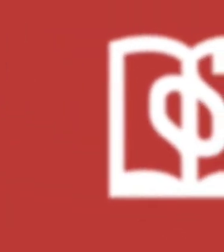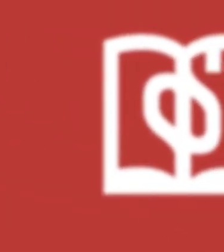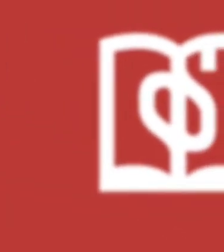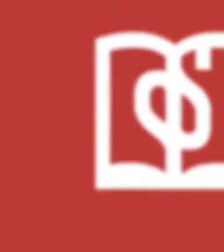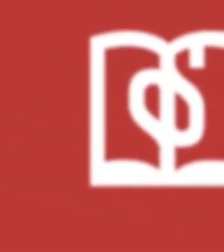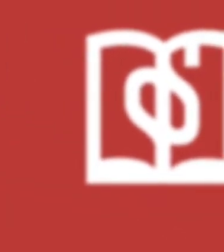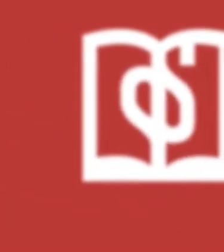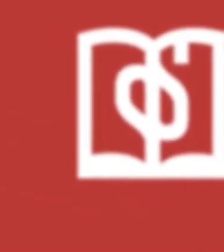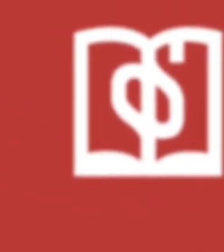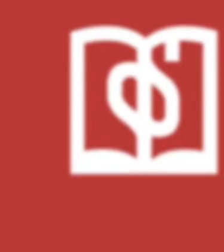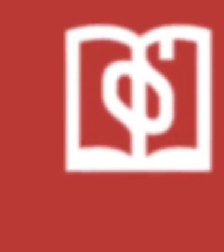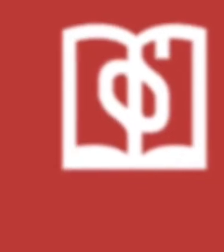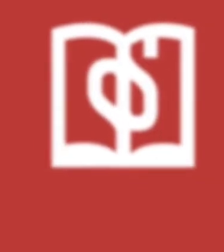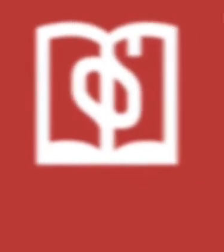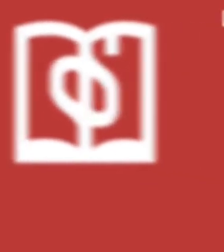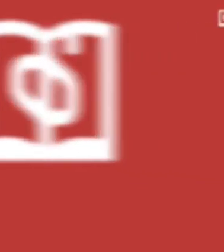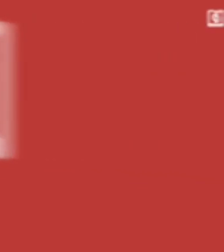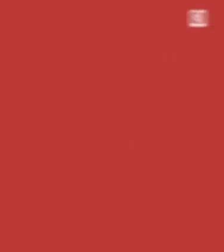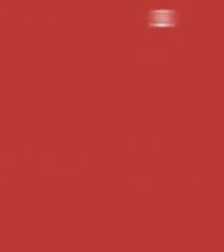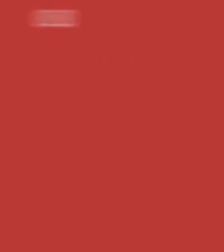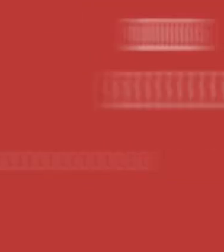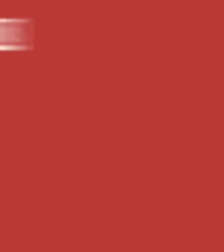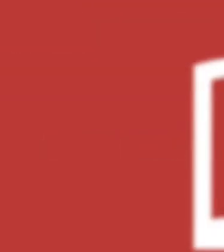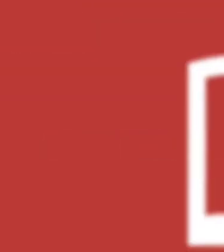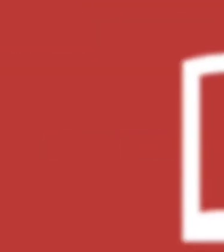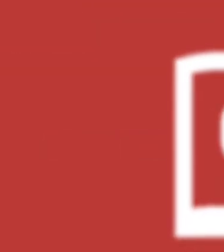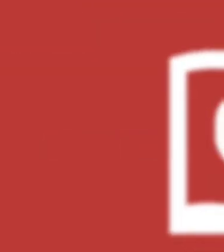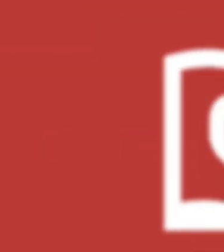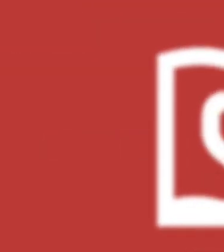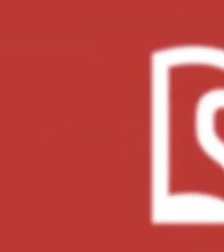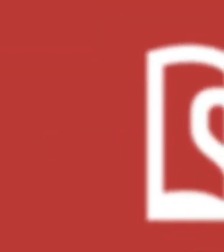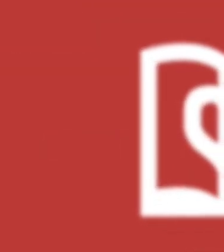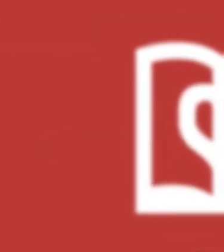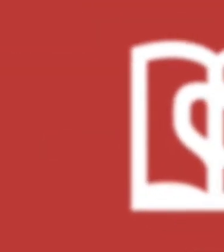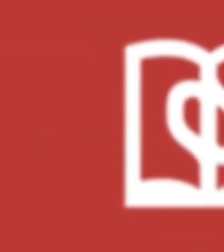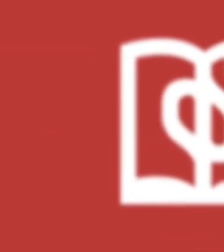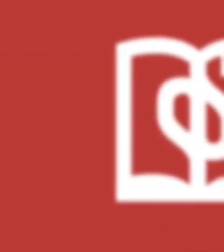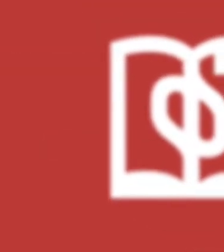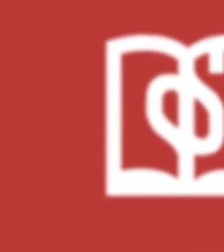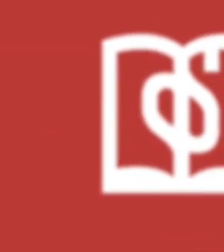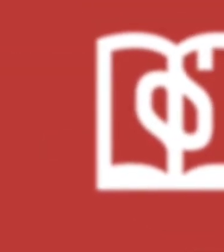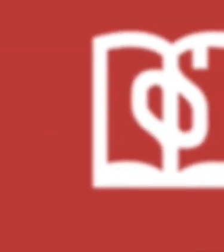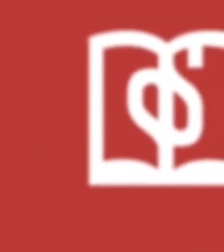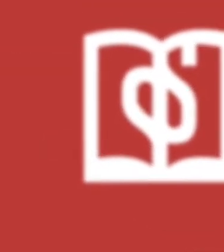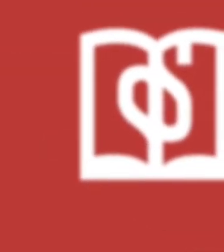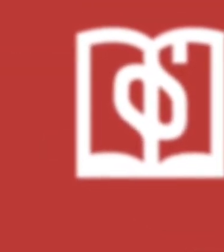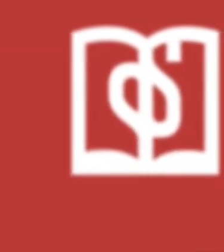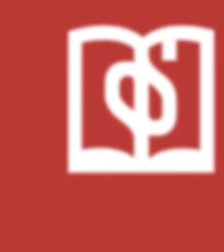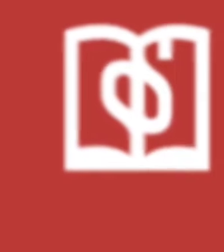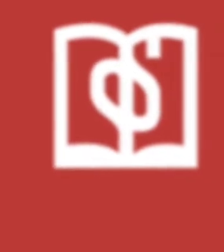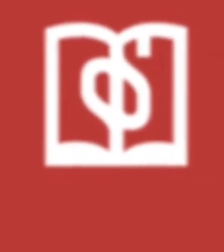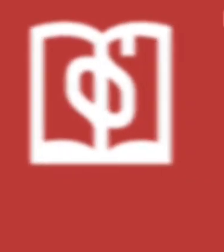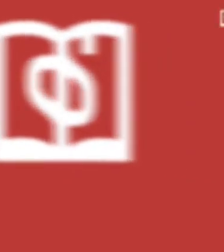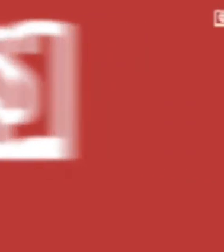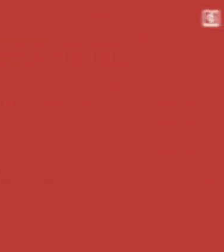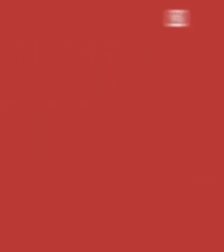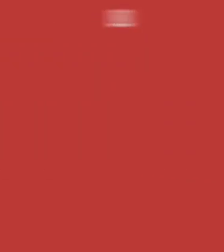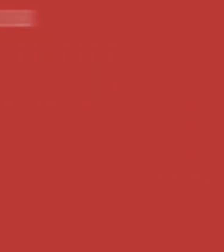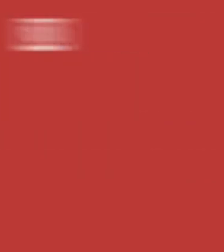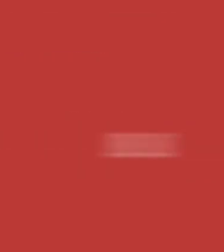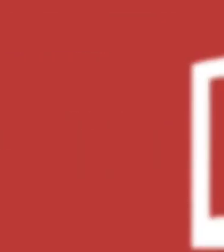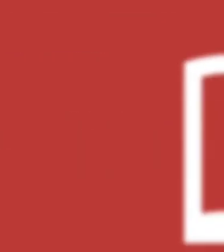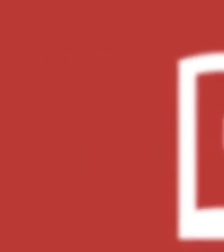Falei, Davi, se tiver interesse, a gente racha aí. Saiu por pouco mais de R$3, R$3,14 cada um desses livros, com o frete,